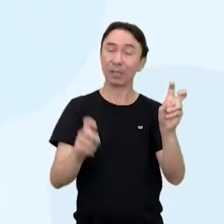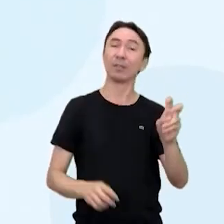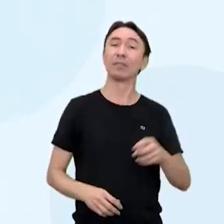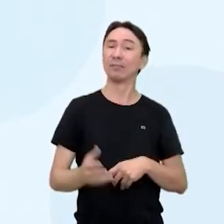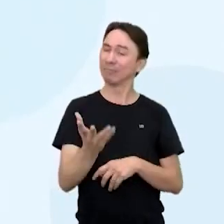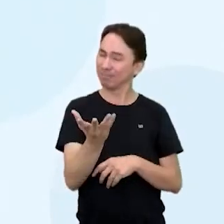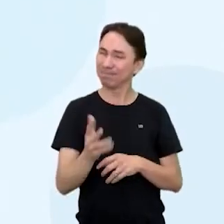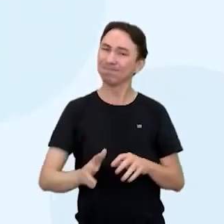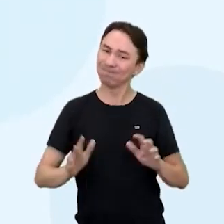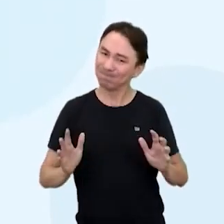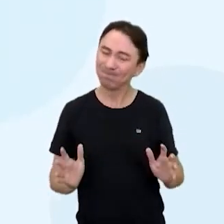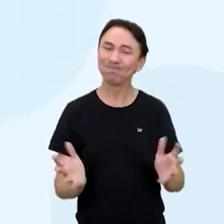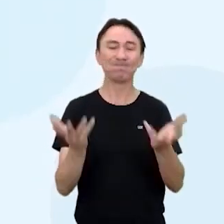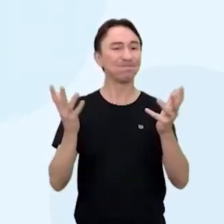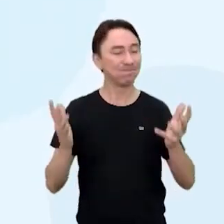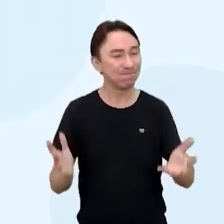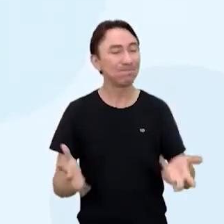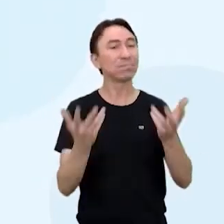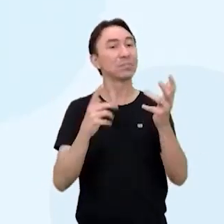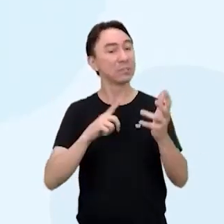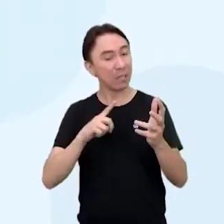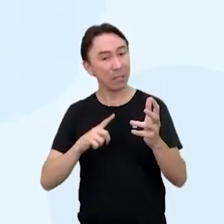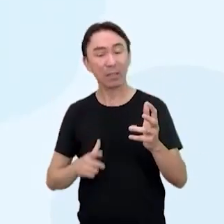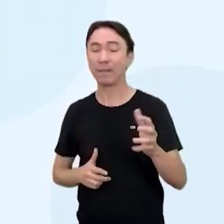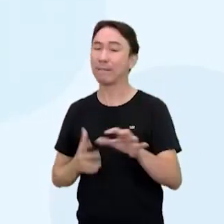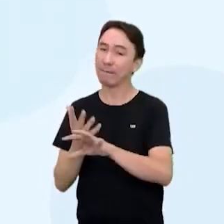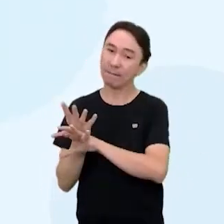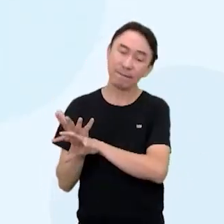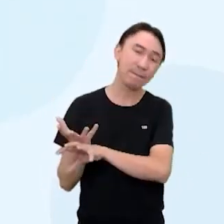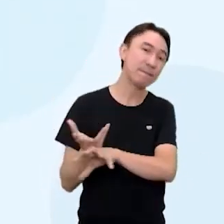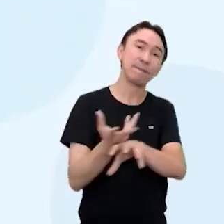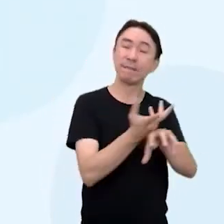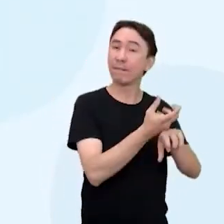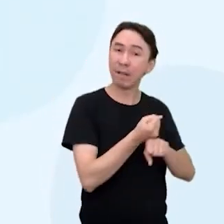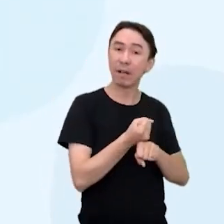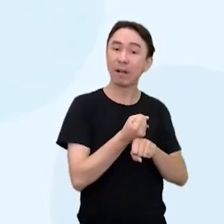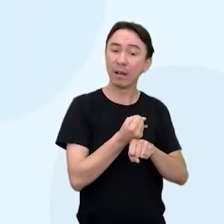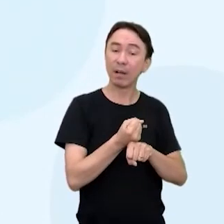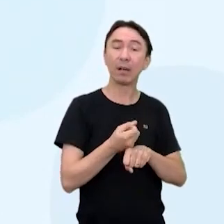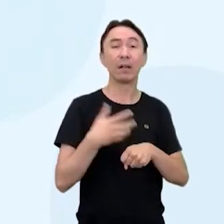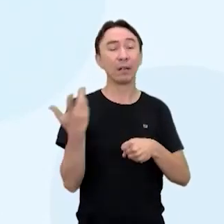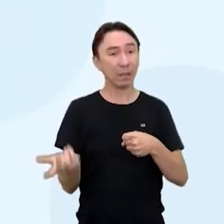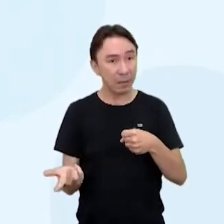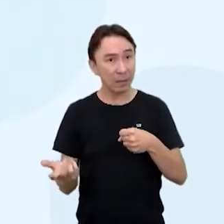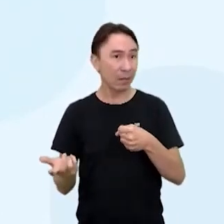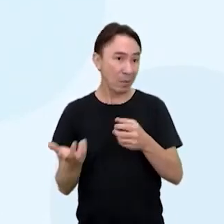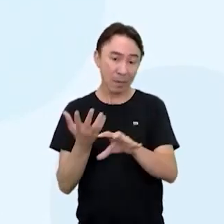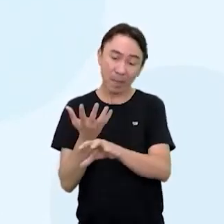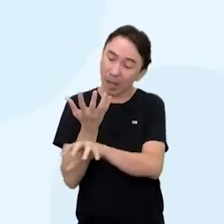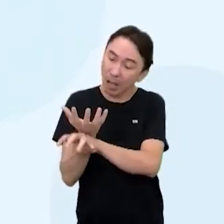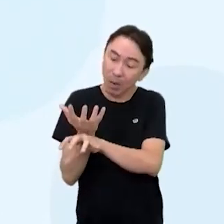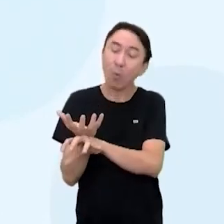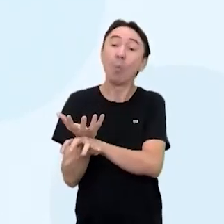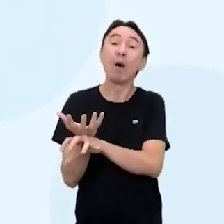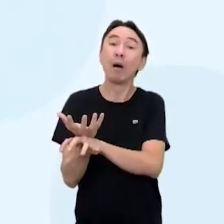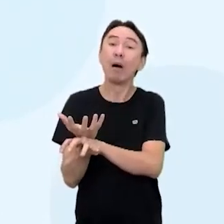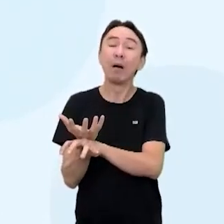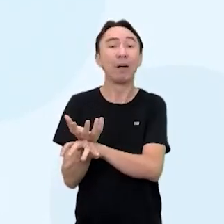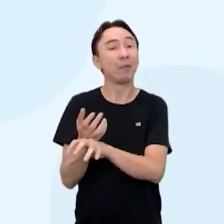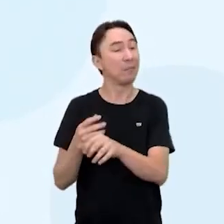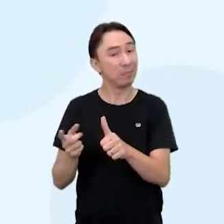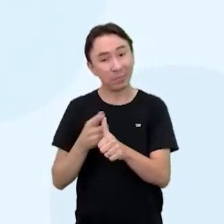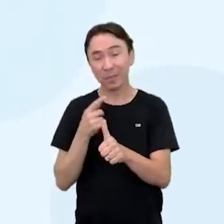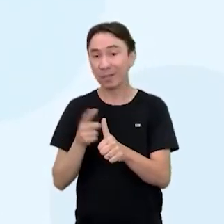estimular bastante a interdisciplinaridade, começando pela questão da arte. E aí, logo de cara,